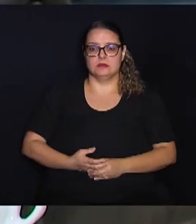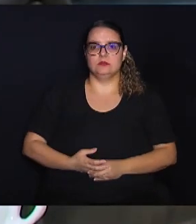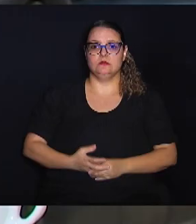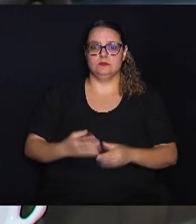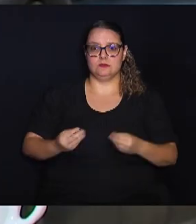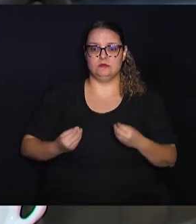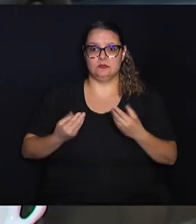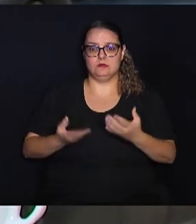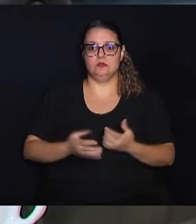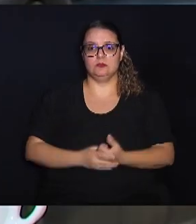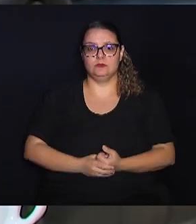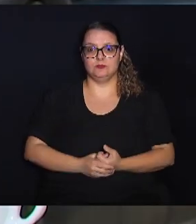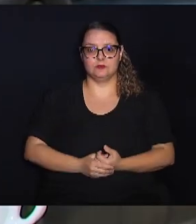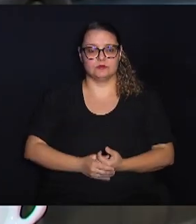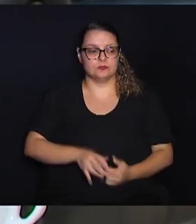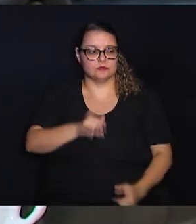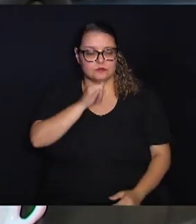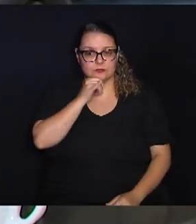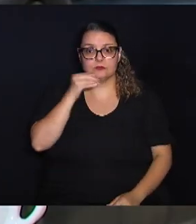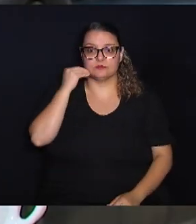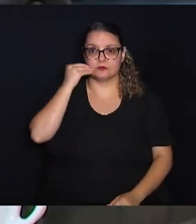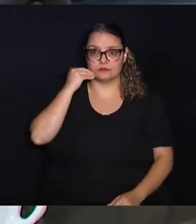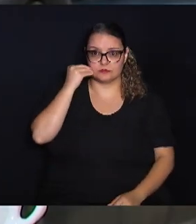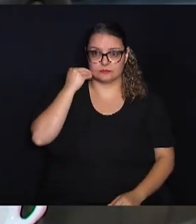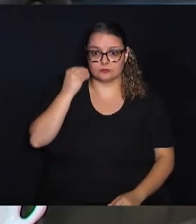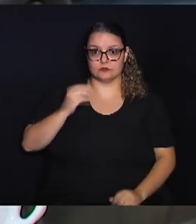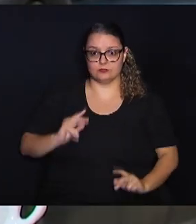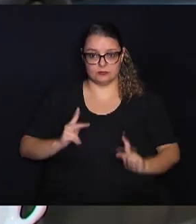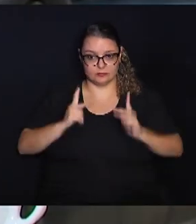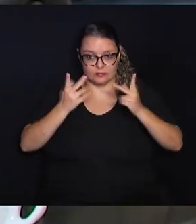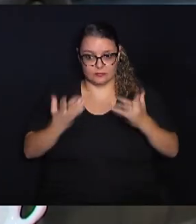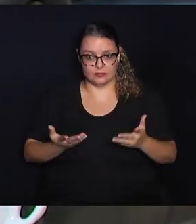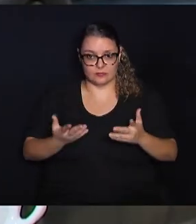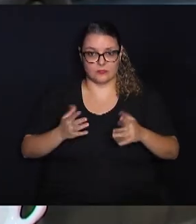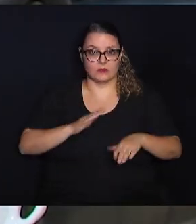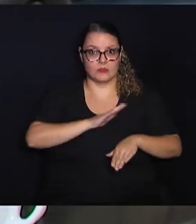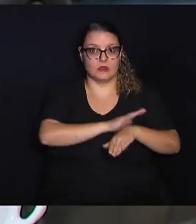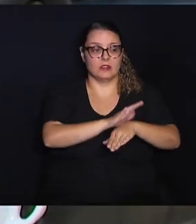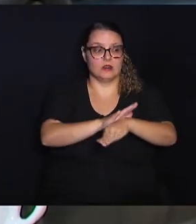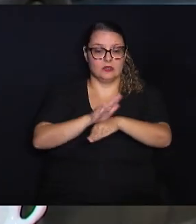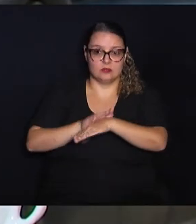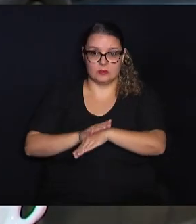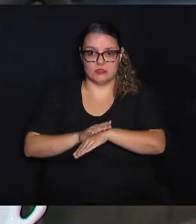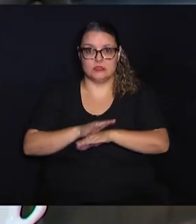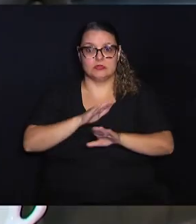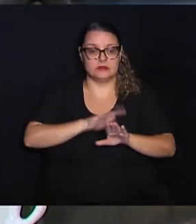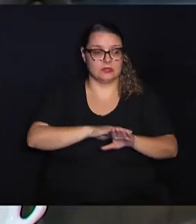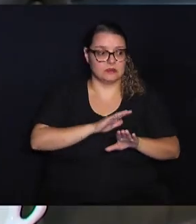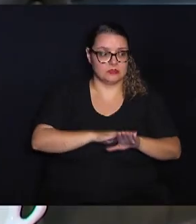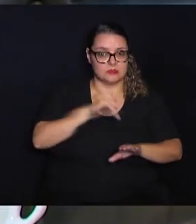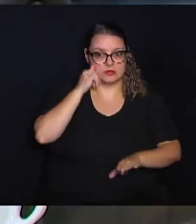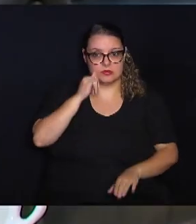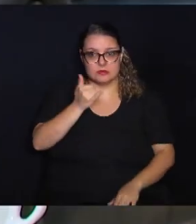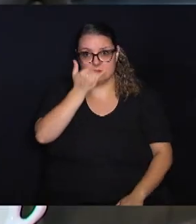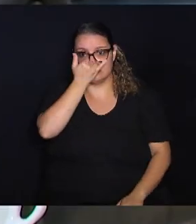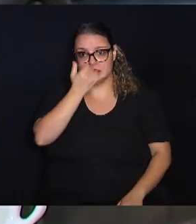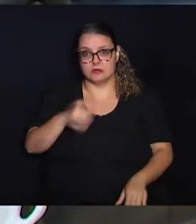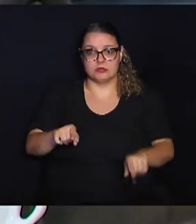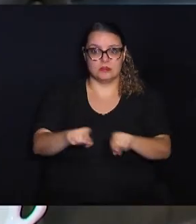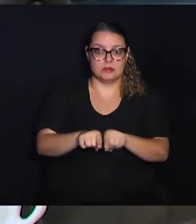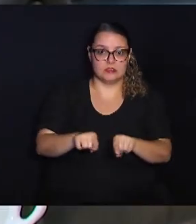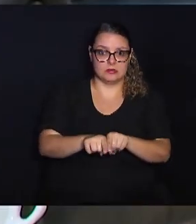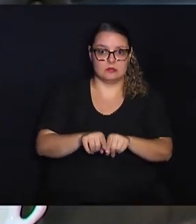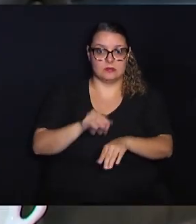trazendo exemplos de experiências exitosas para contribuir nas ações de prevenção e também de